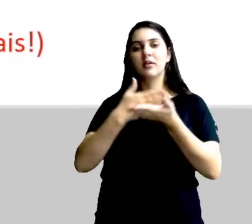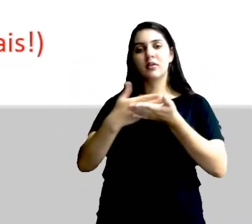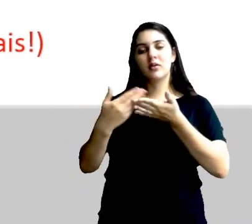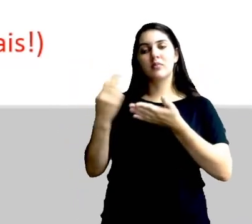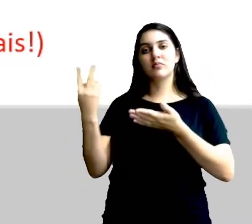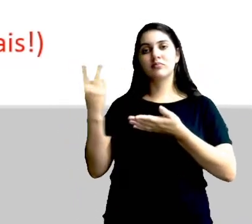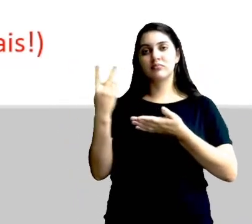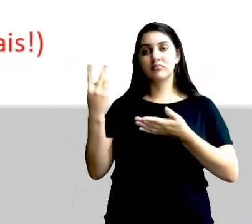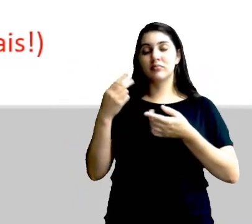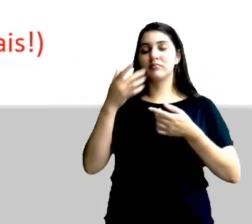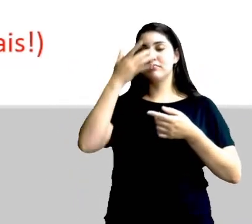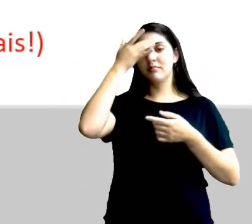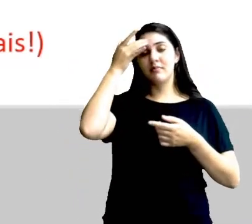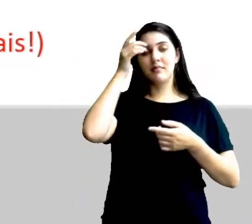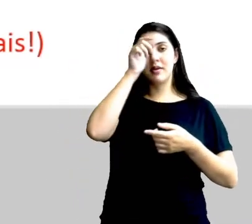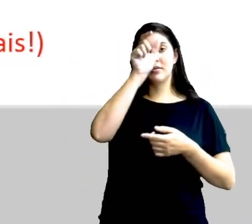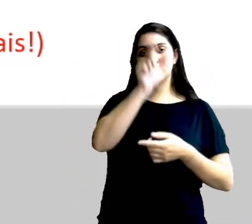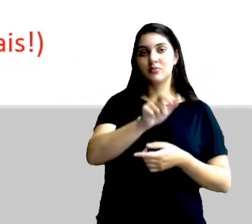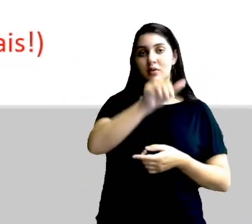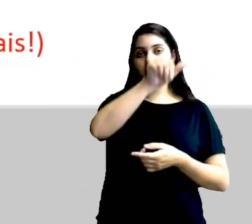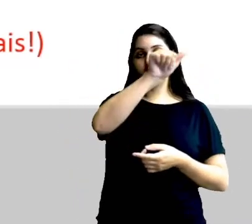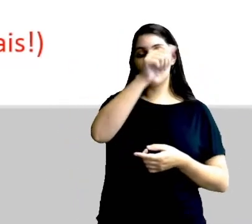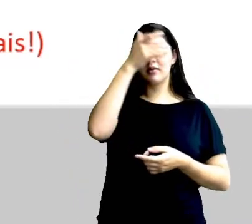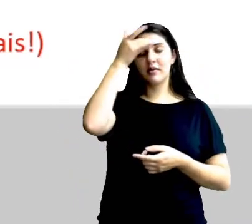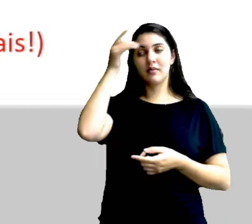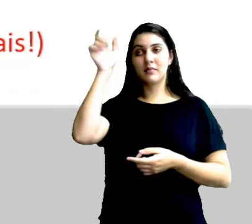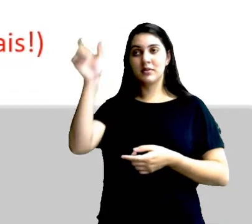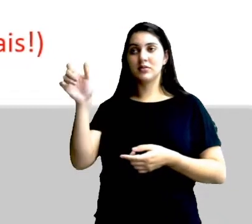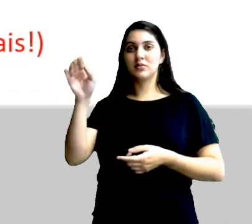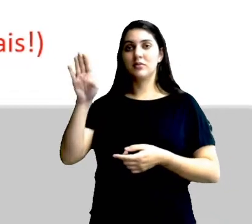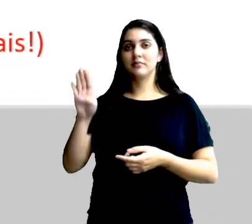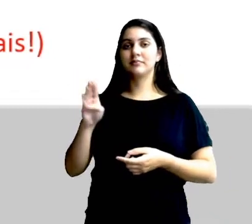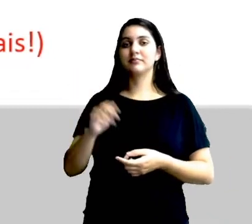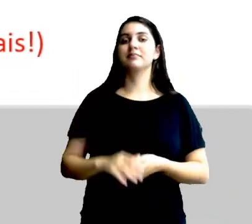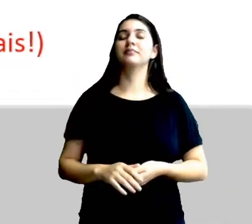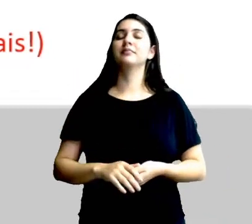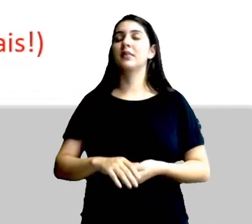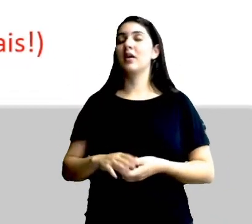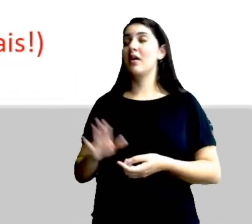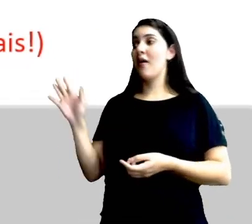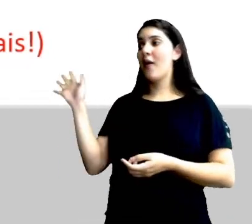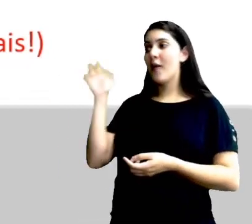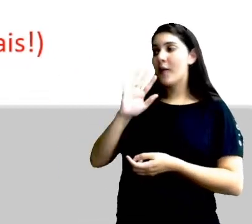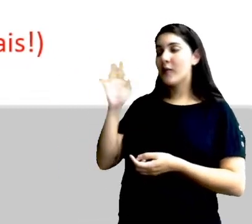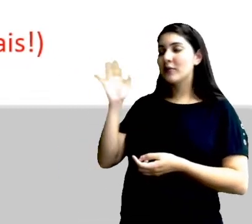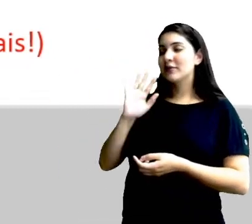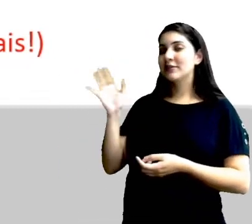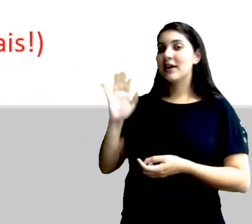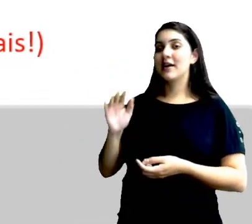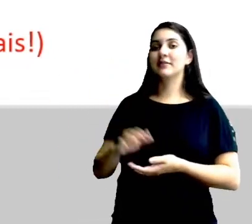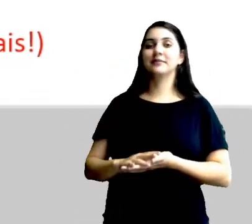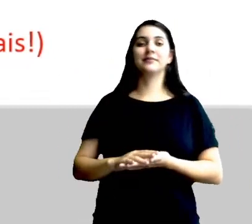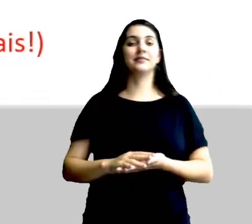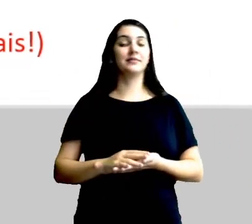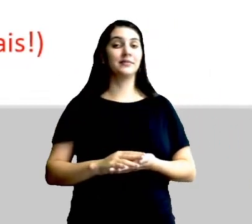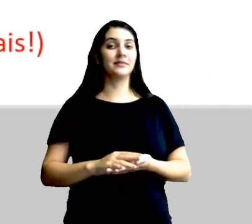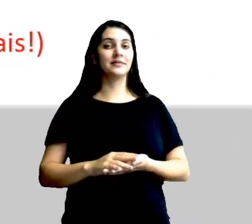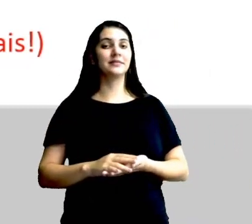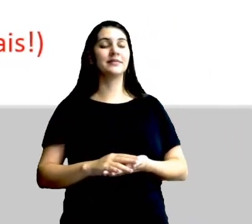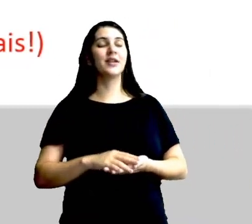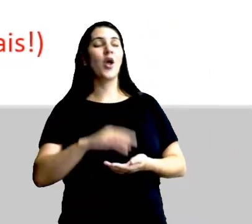2 pessoas, pessoa A e a pessoa B. A A chegou e falou hello, que quer dizer olá, e a outra